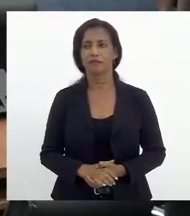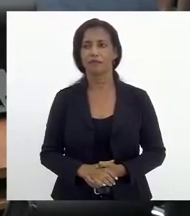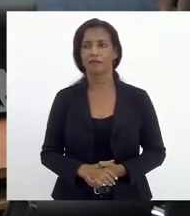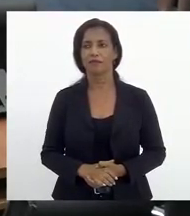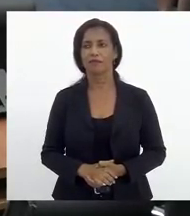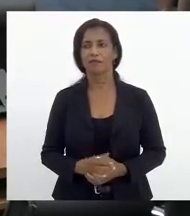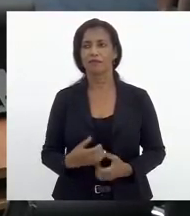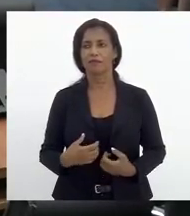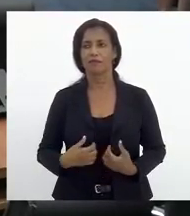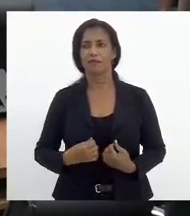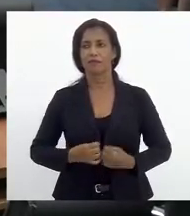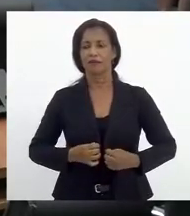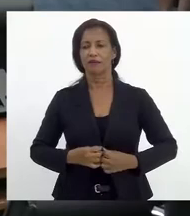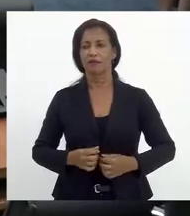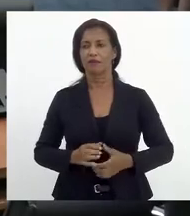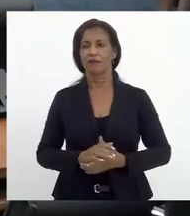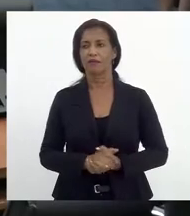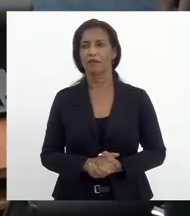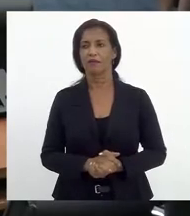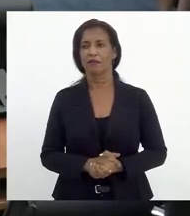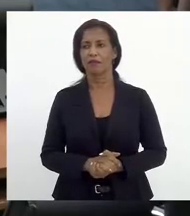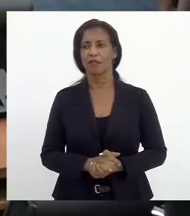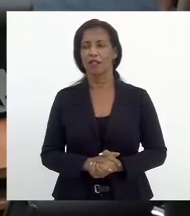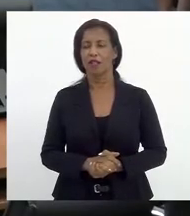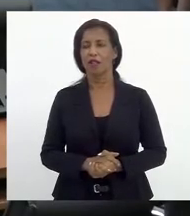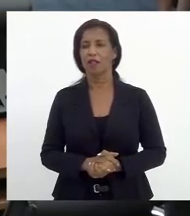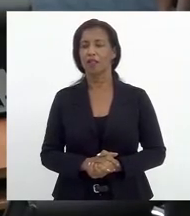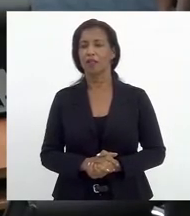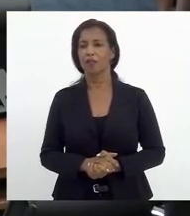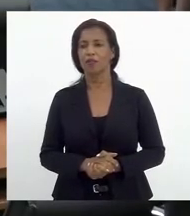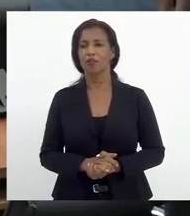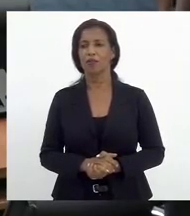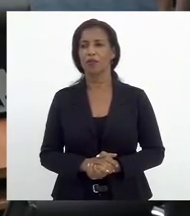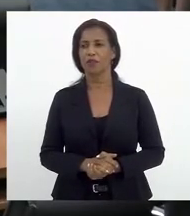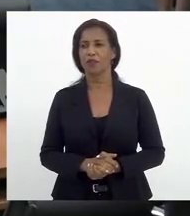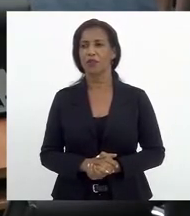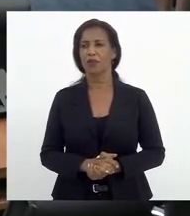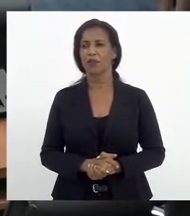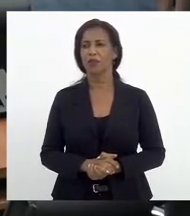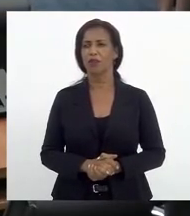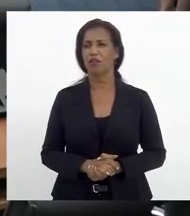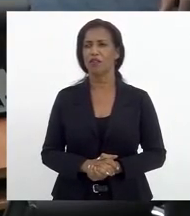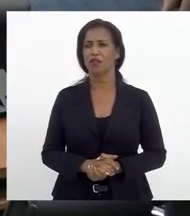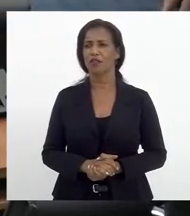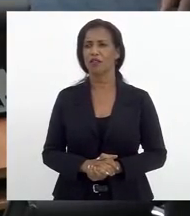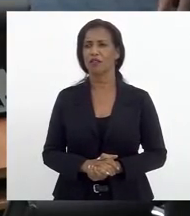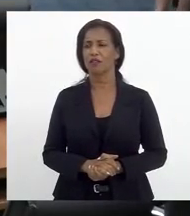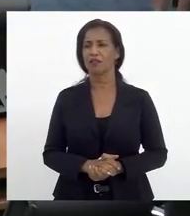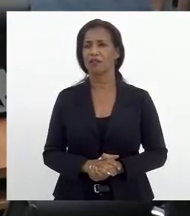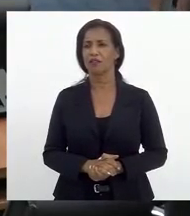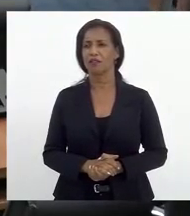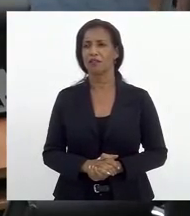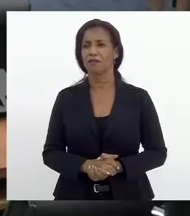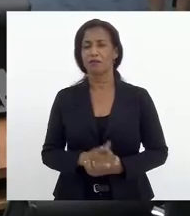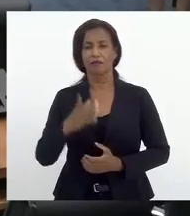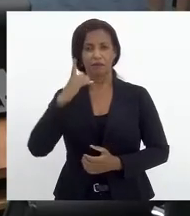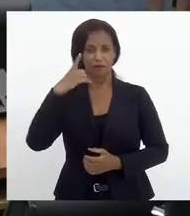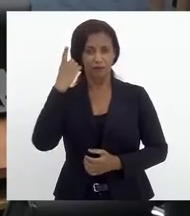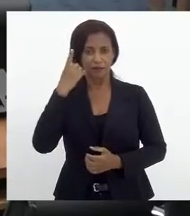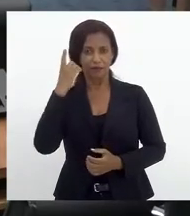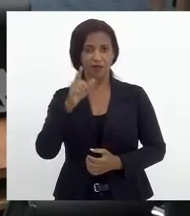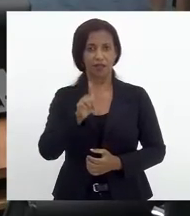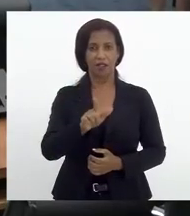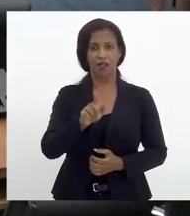você ficou um minuto falando sem sair nada. Seu aparelho está sem voz. Lucinha vai falar. Deputada Lucinha.